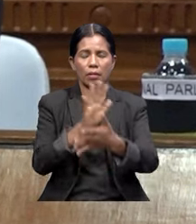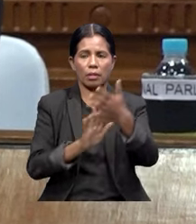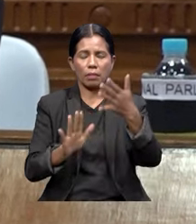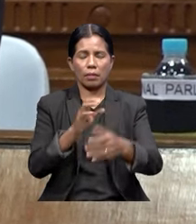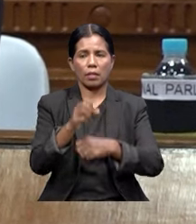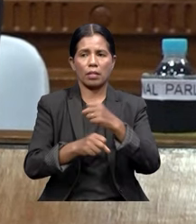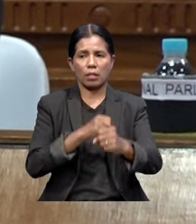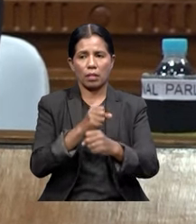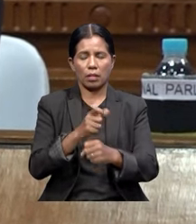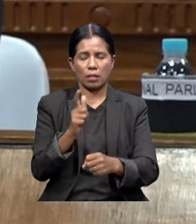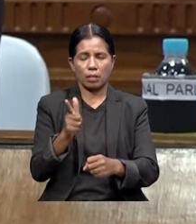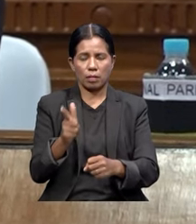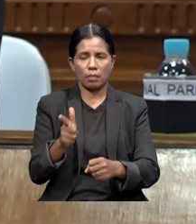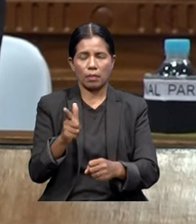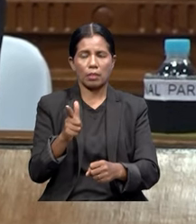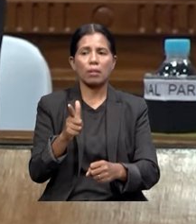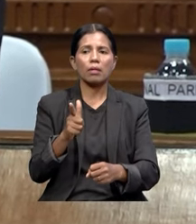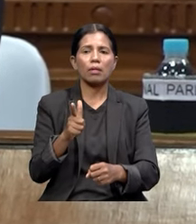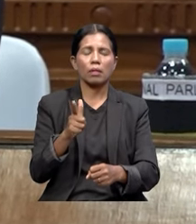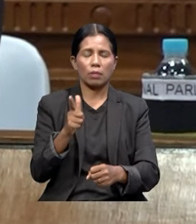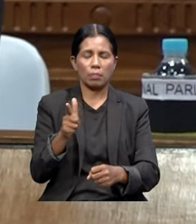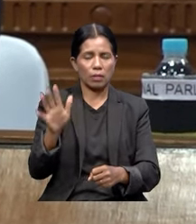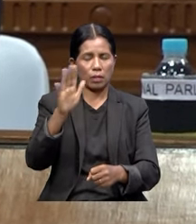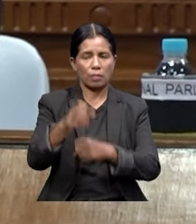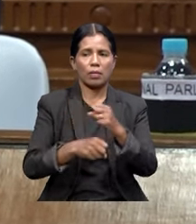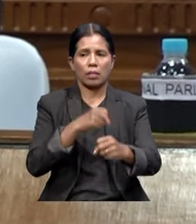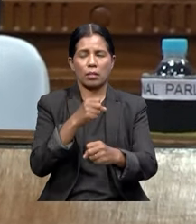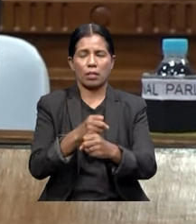25 anos e a